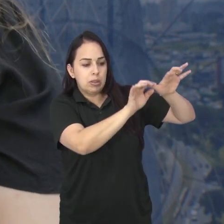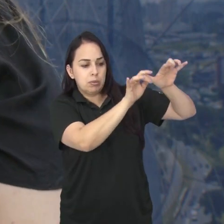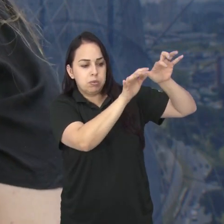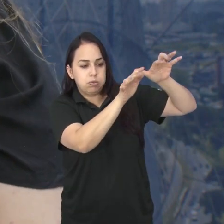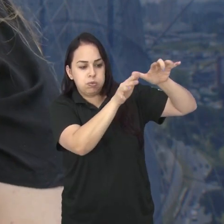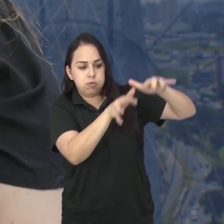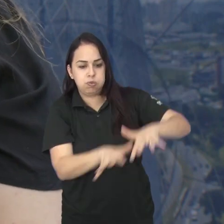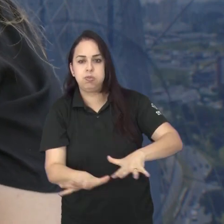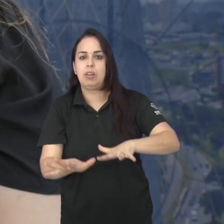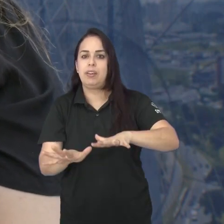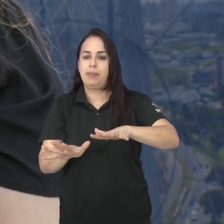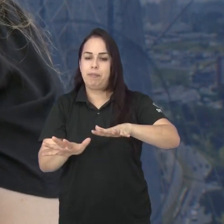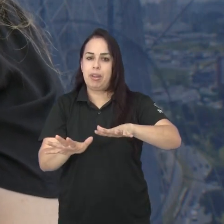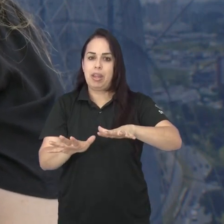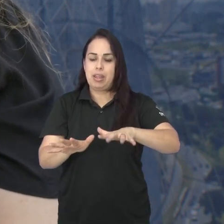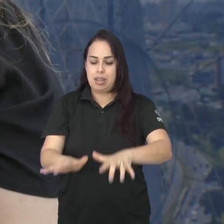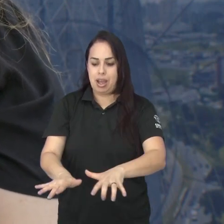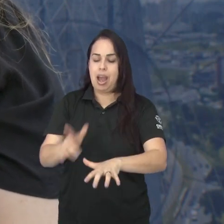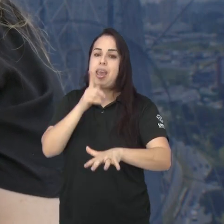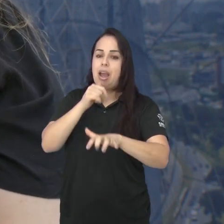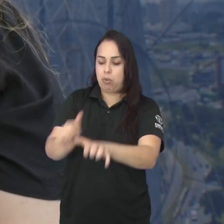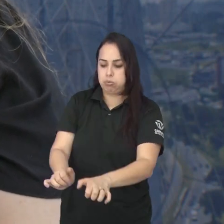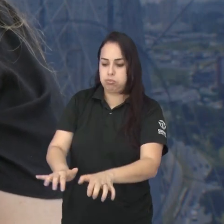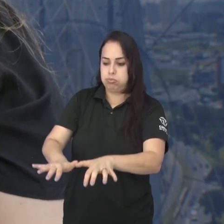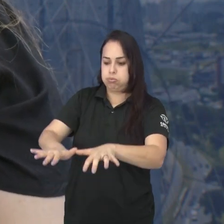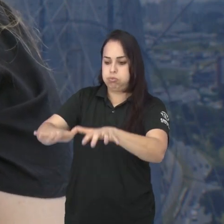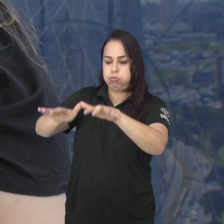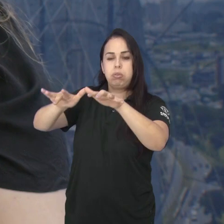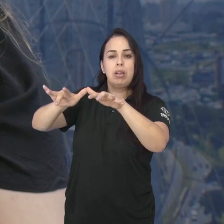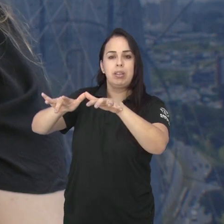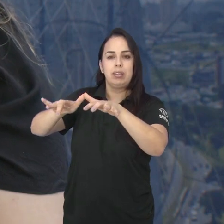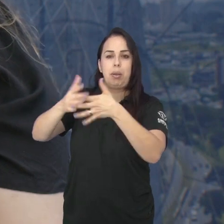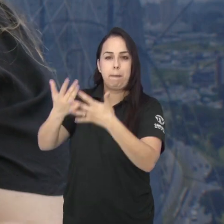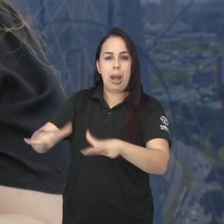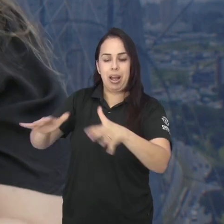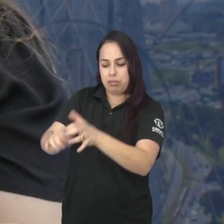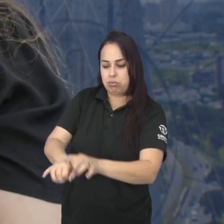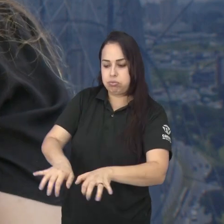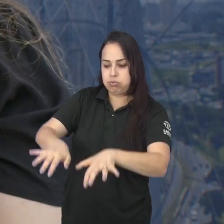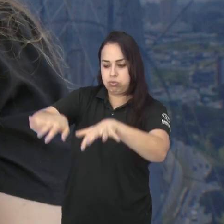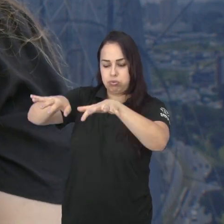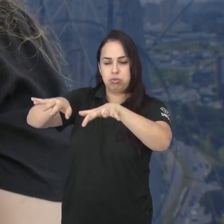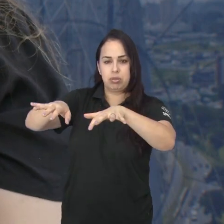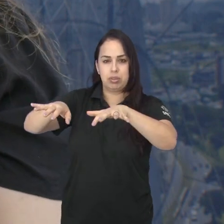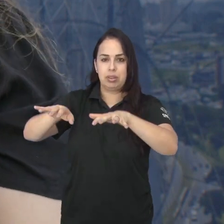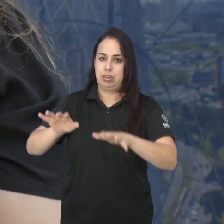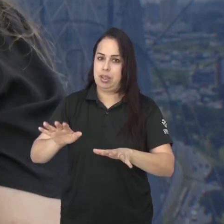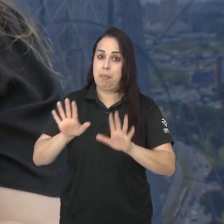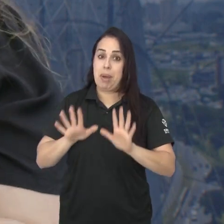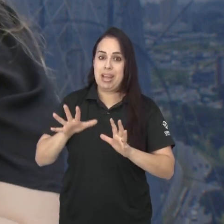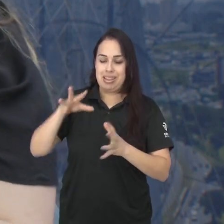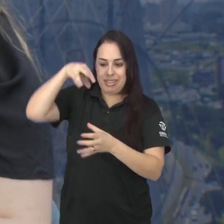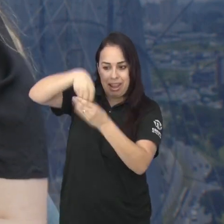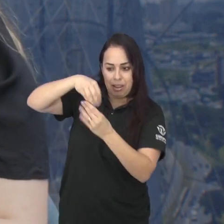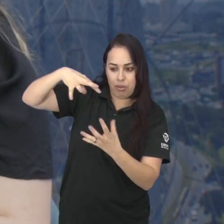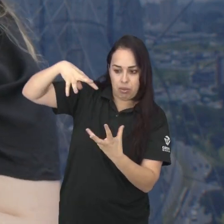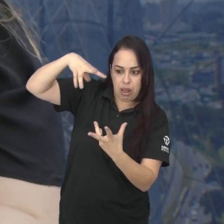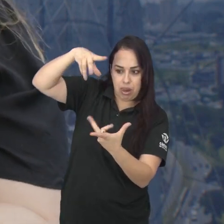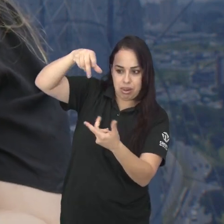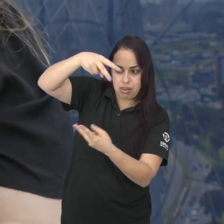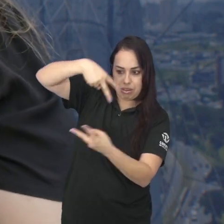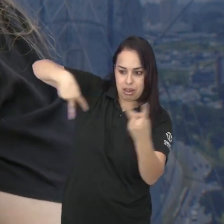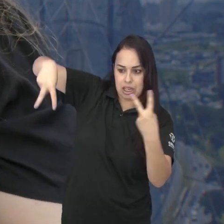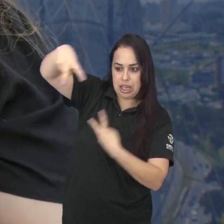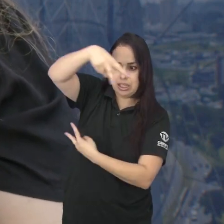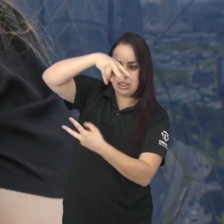oceano, e o que a gente precisa sempre ter em mente é que dentro da atmosfera está tudo interligado. Então,